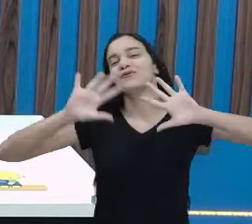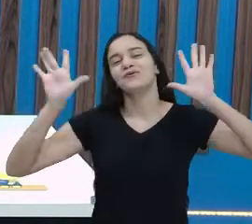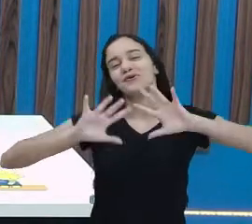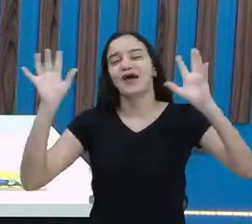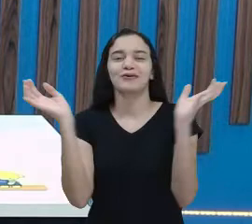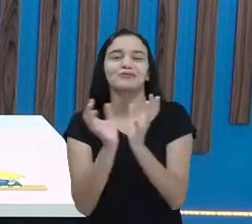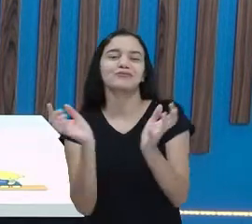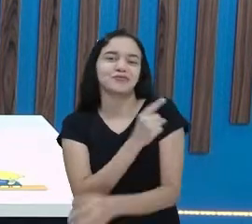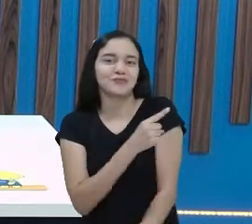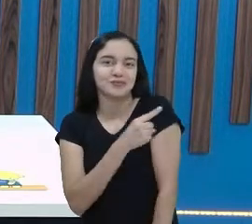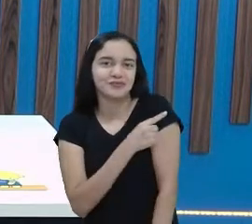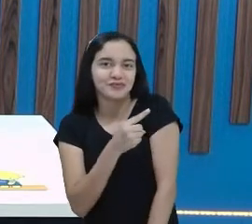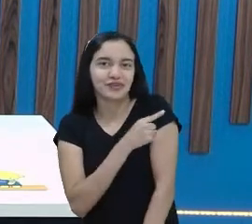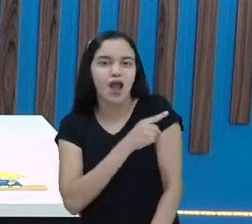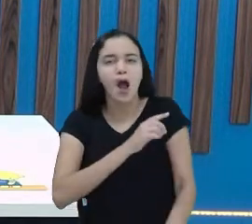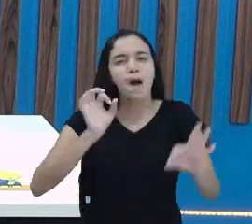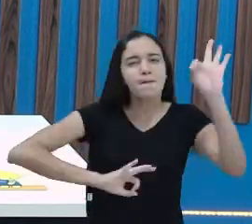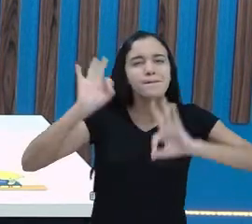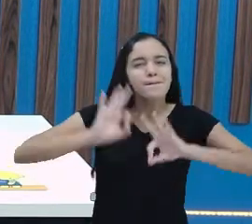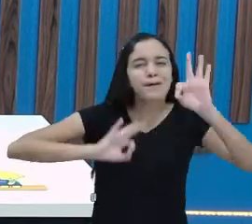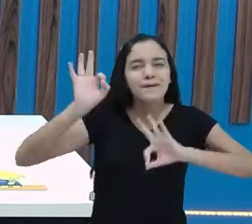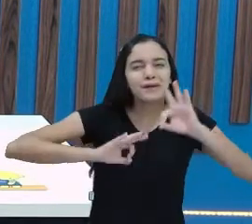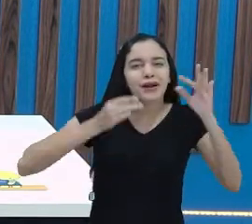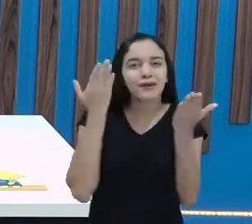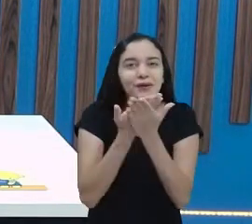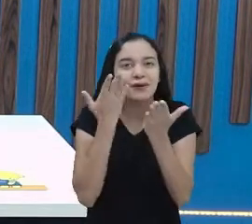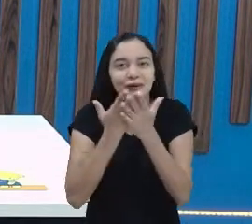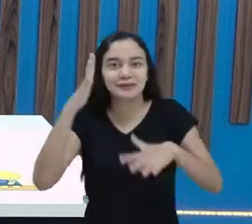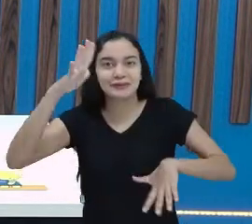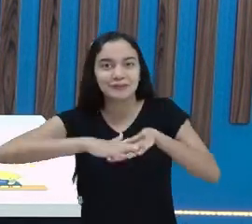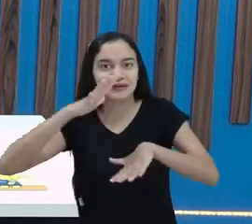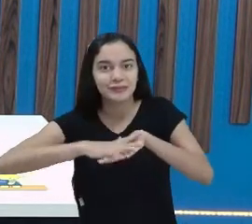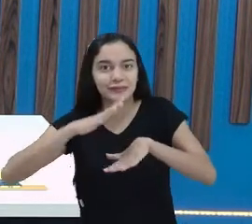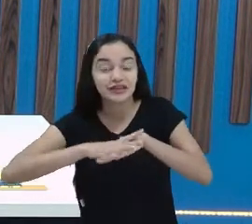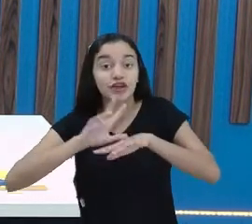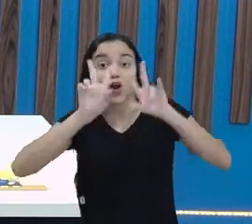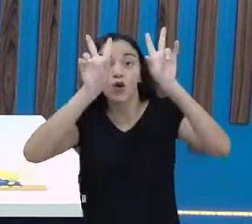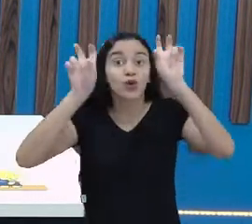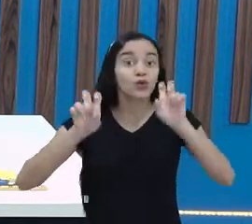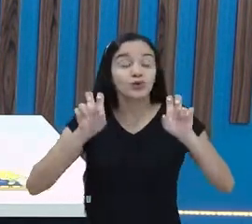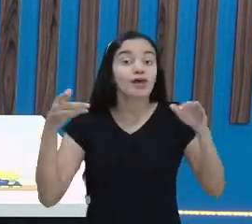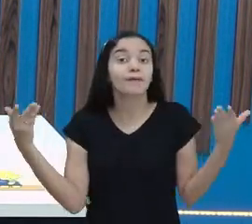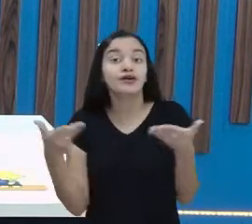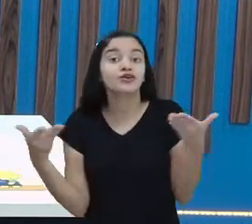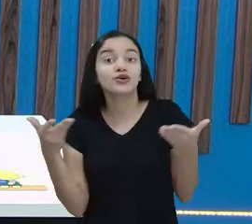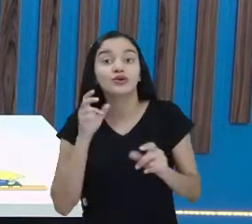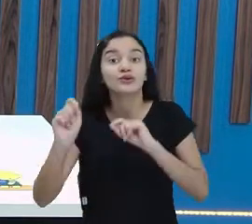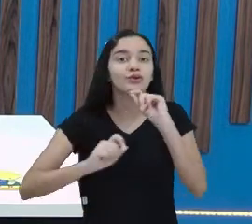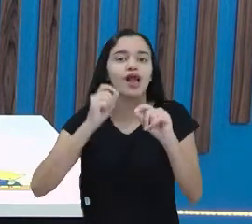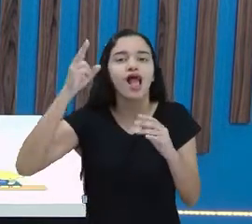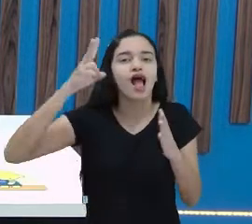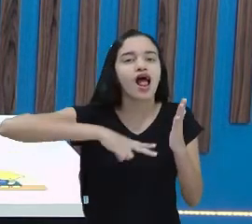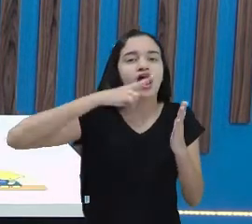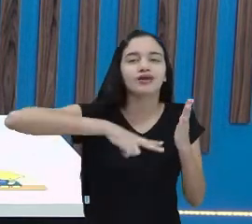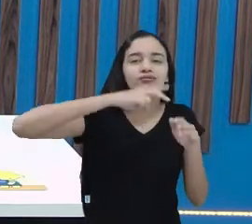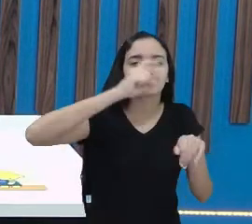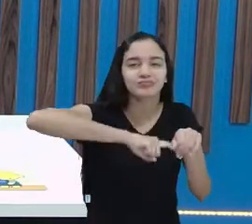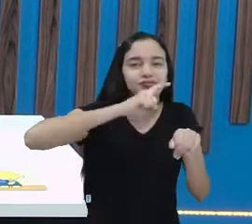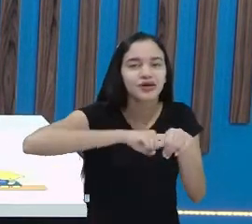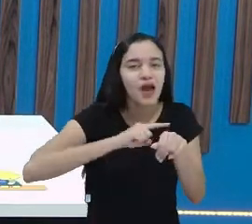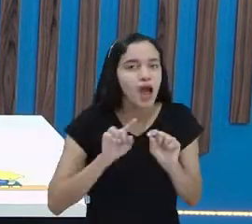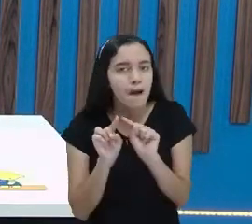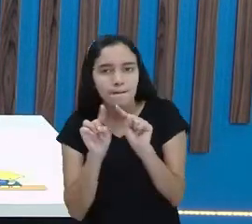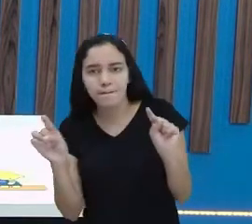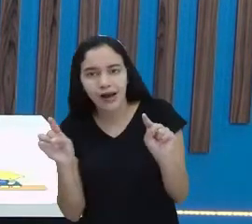Olá, turminha do primeiro ano, preparados para mais uma aula de matemática? O tema da nossa aula de hoje é leitura de horas, mas não é em